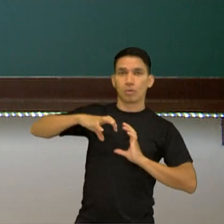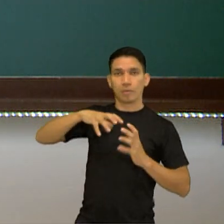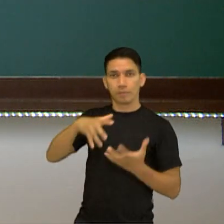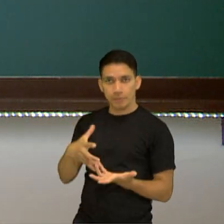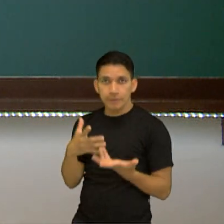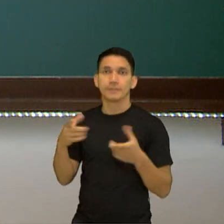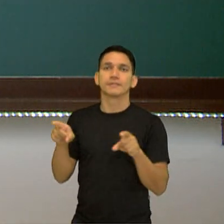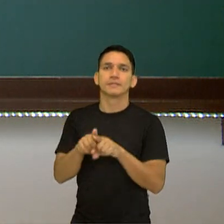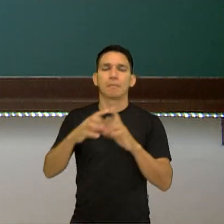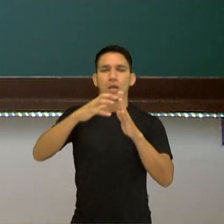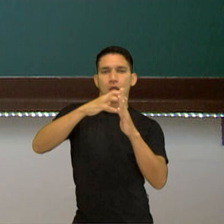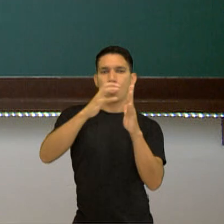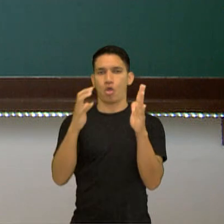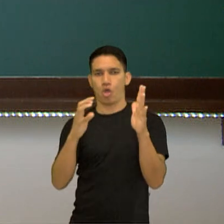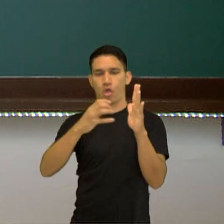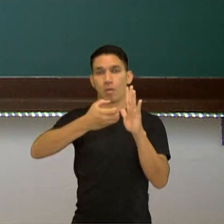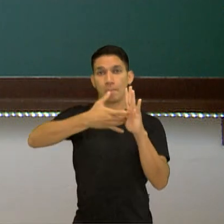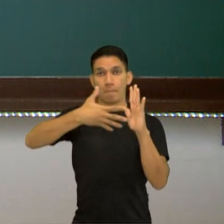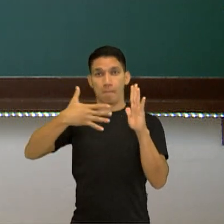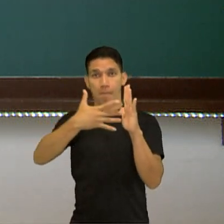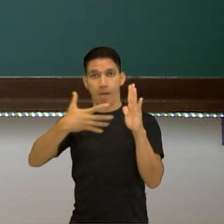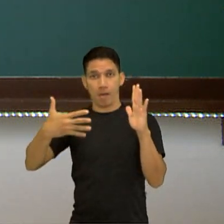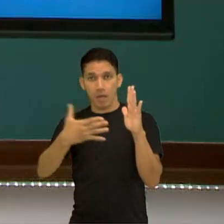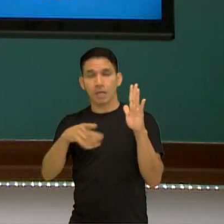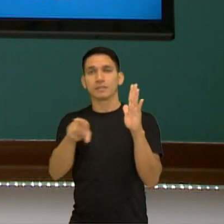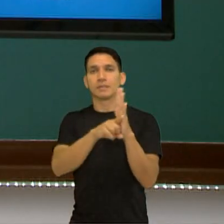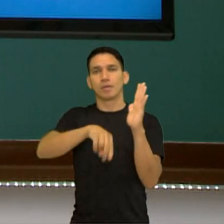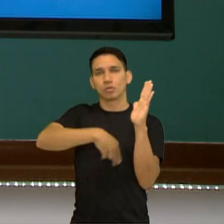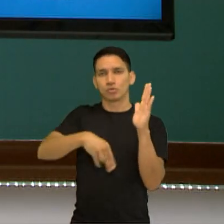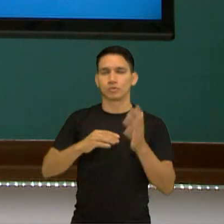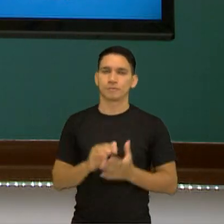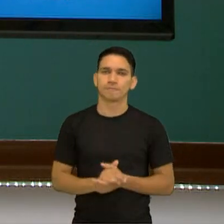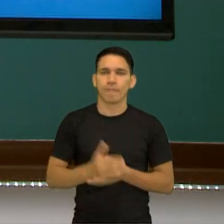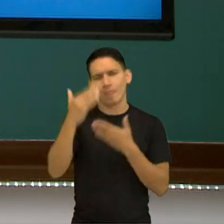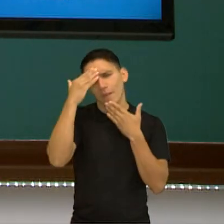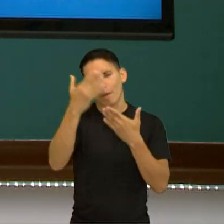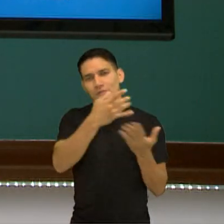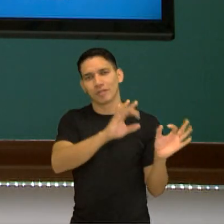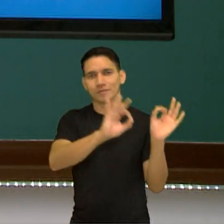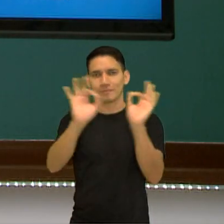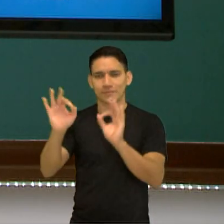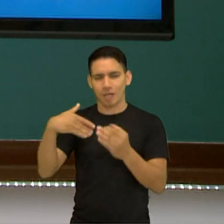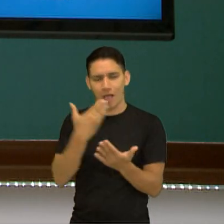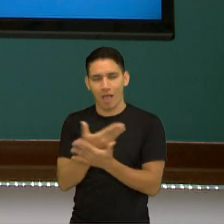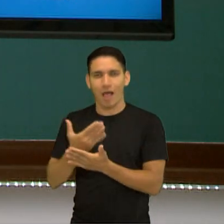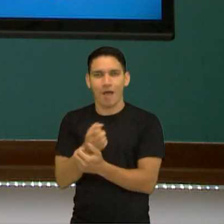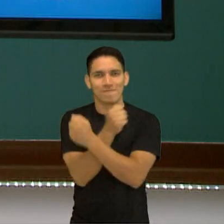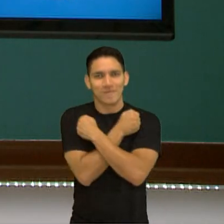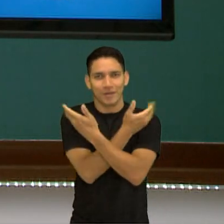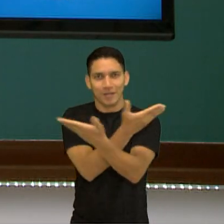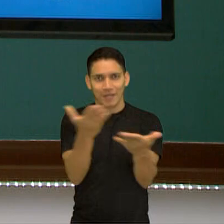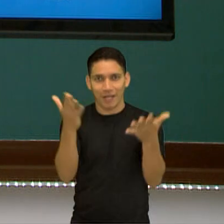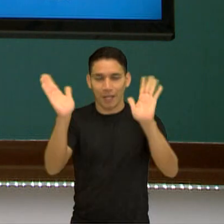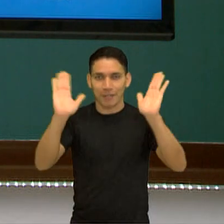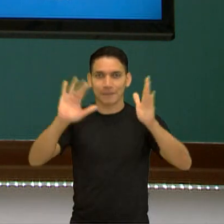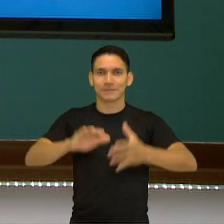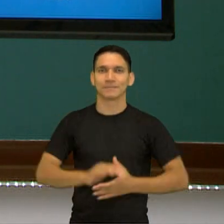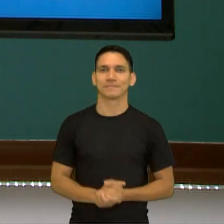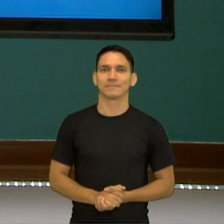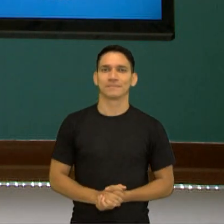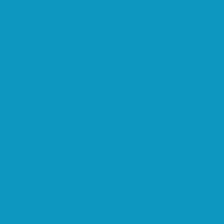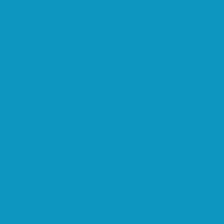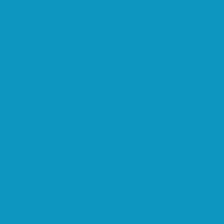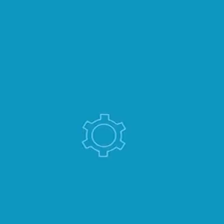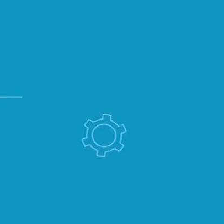crosta, manto e núcleo. Muito obrigado a você que acompanhou a nossa aula. Um forte abraço para você e até breve!